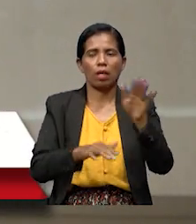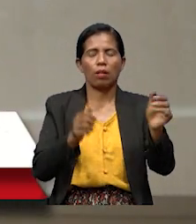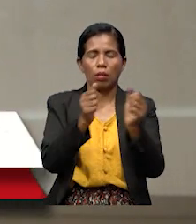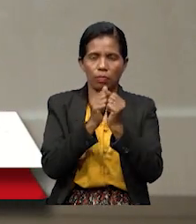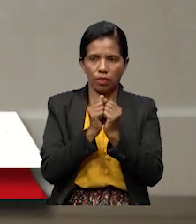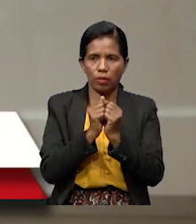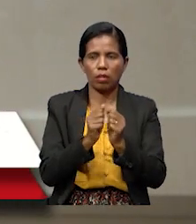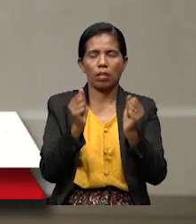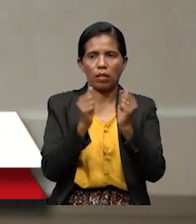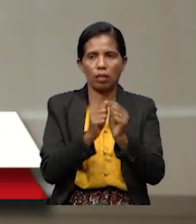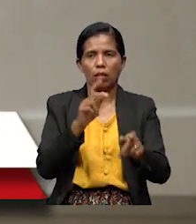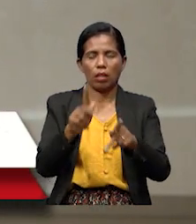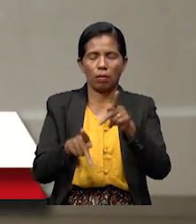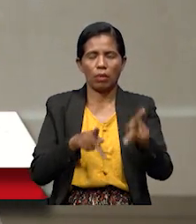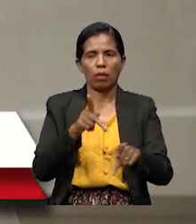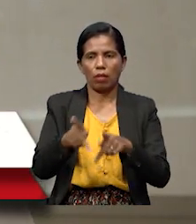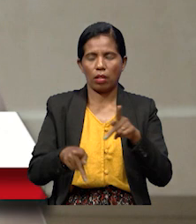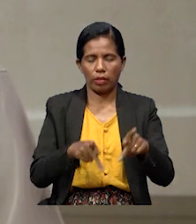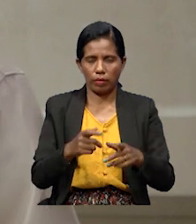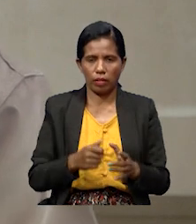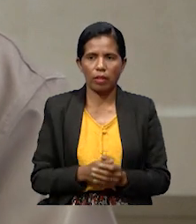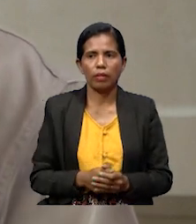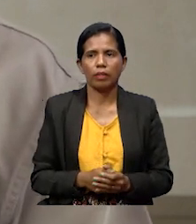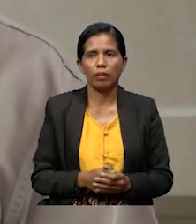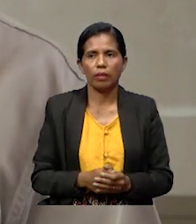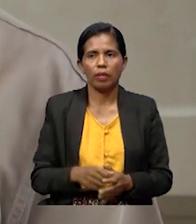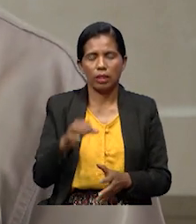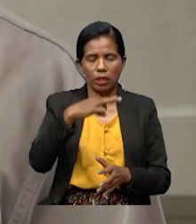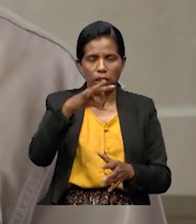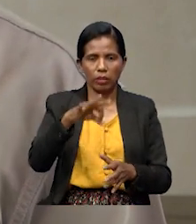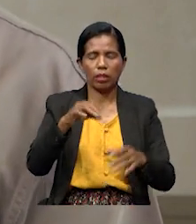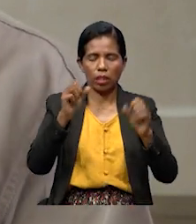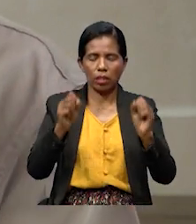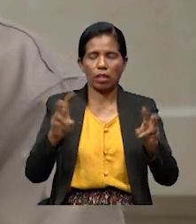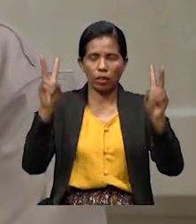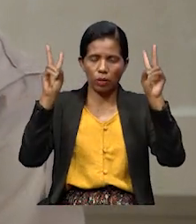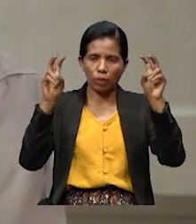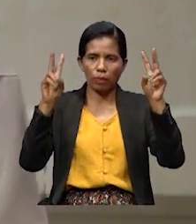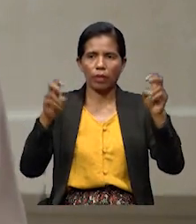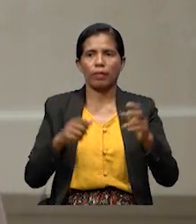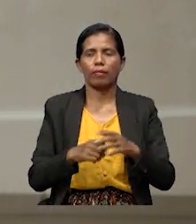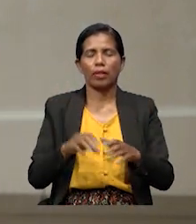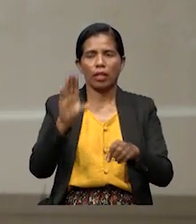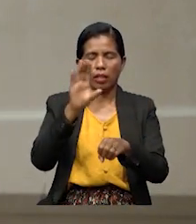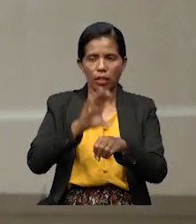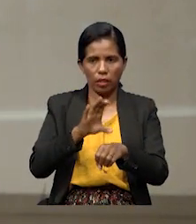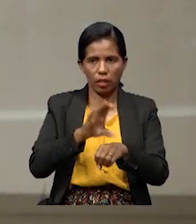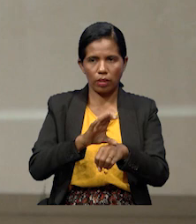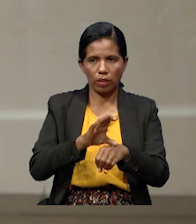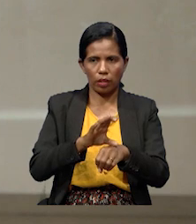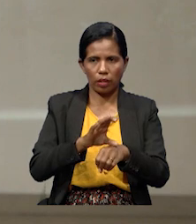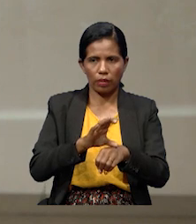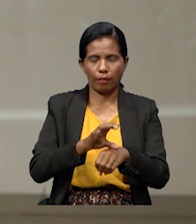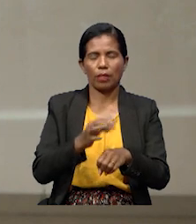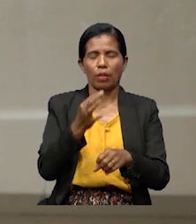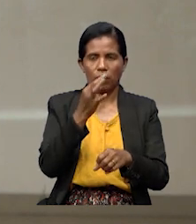Lá o ser, lá o ninho povo, lá o ninho. Também é o sino de ninho tema de han, Igreja,